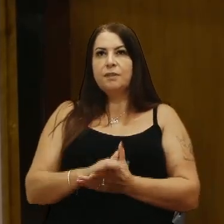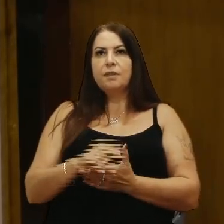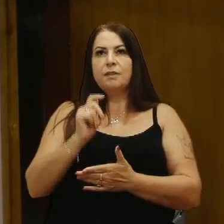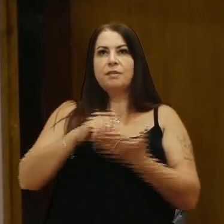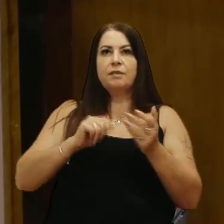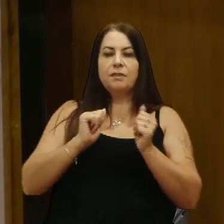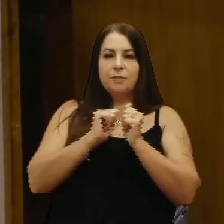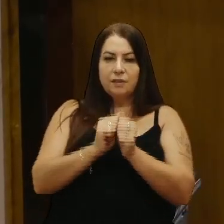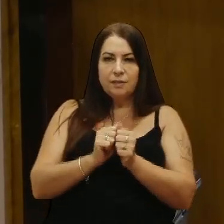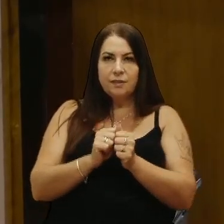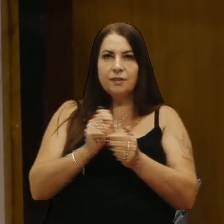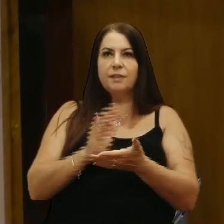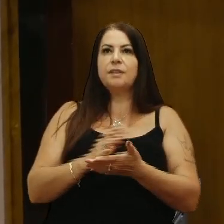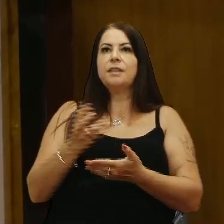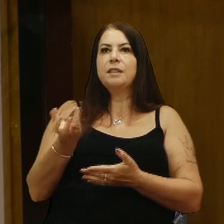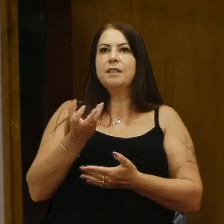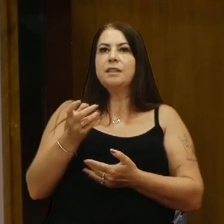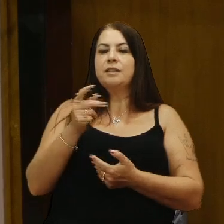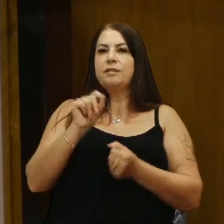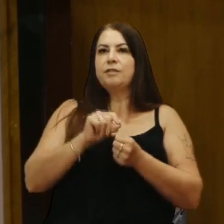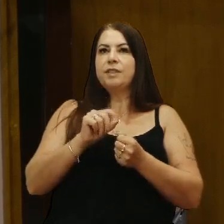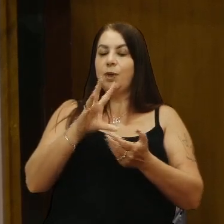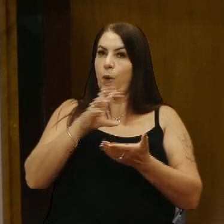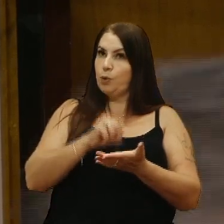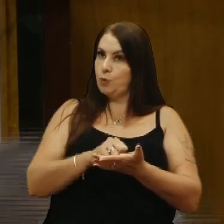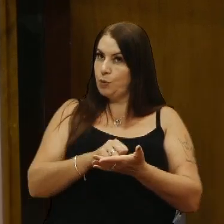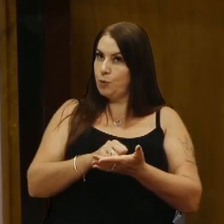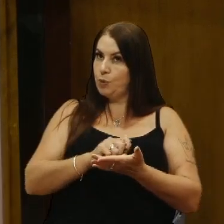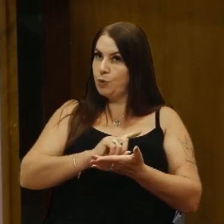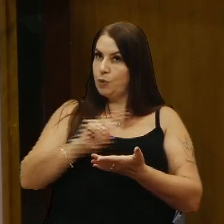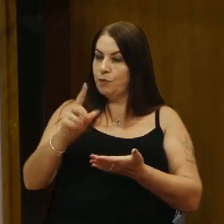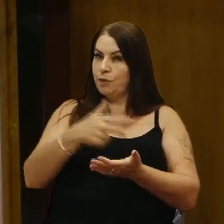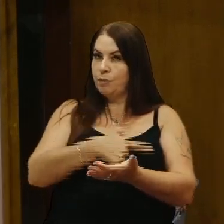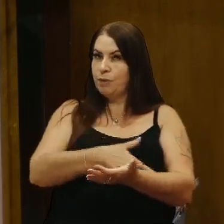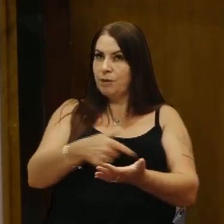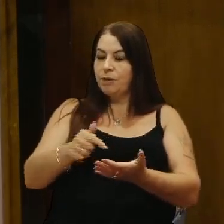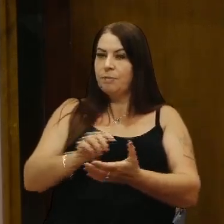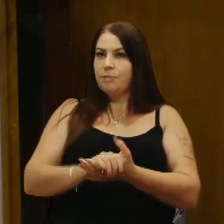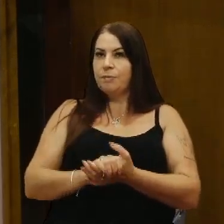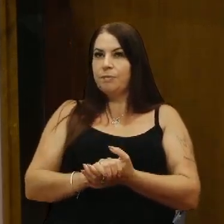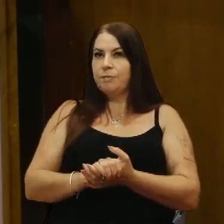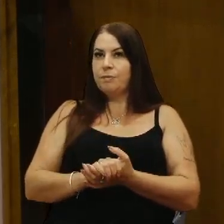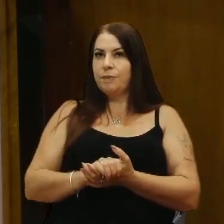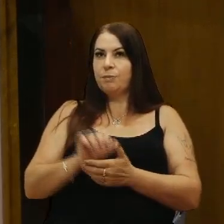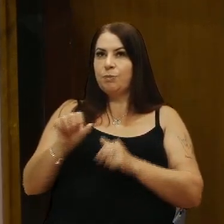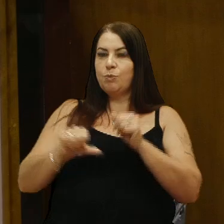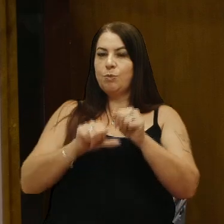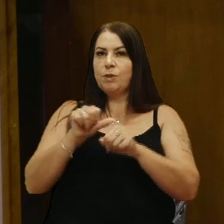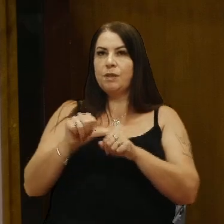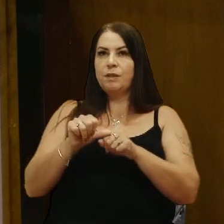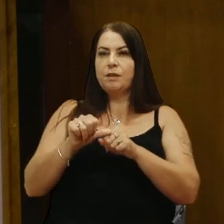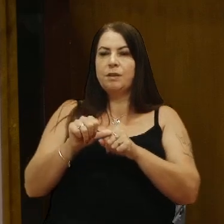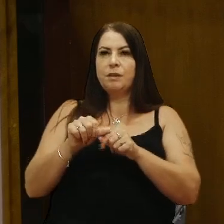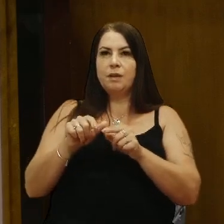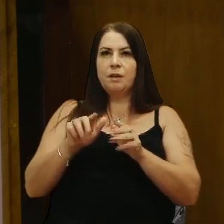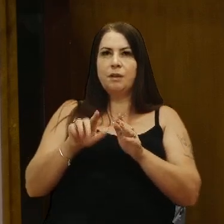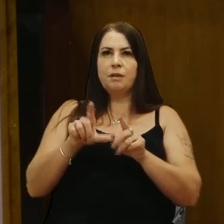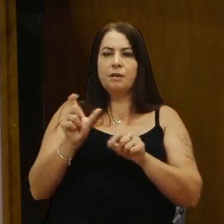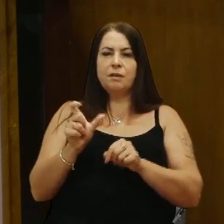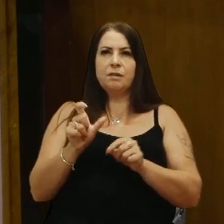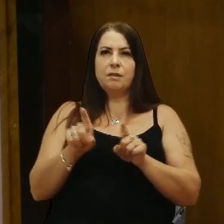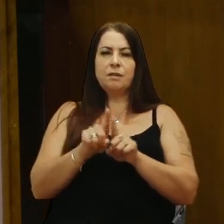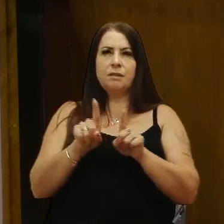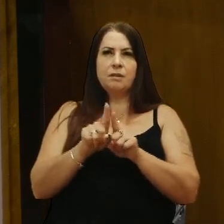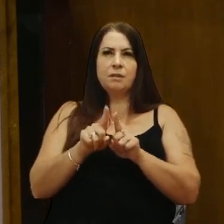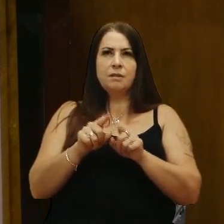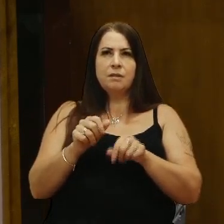juntos. E também queria fazer aqui um registro. Quando eu vou lá fazer meu exame para renovar minha carteira profissional, me raspa tudo os